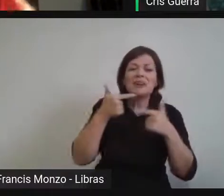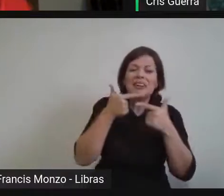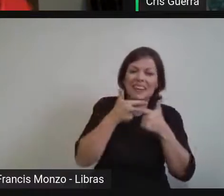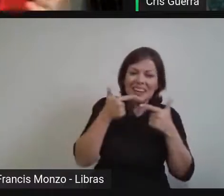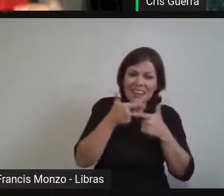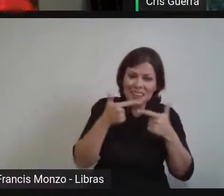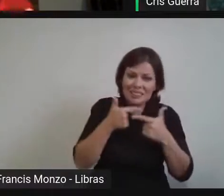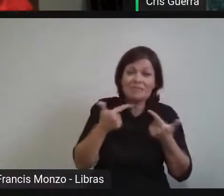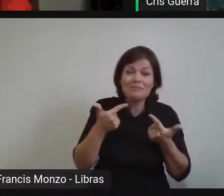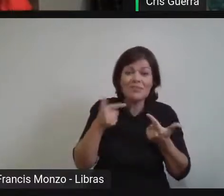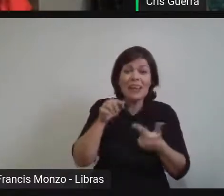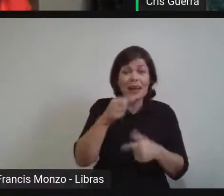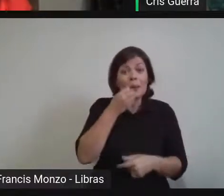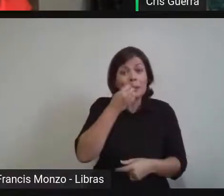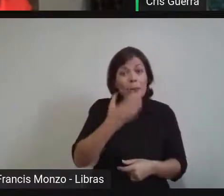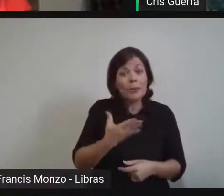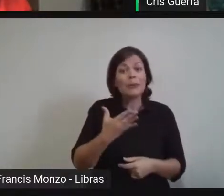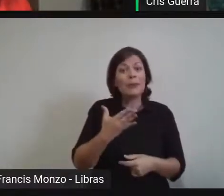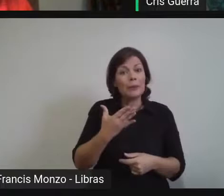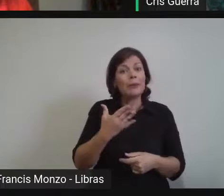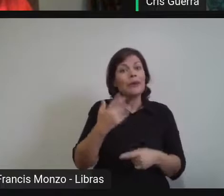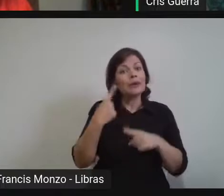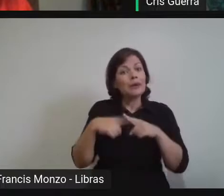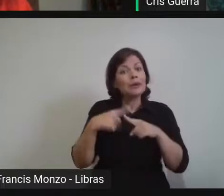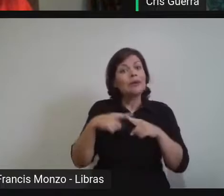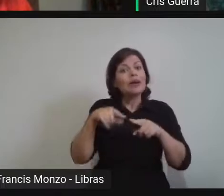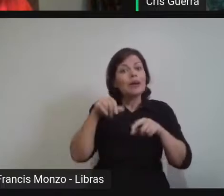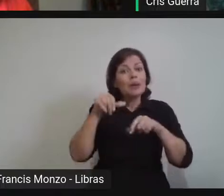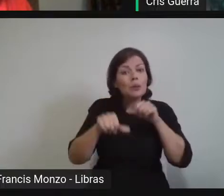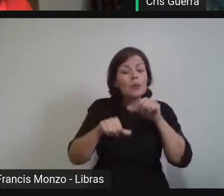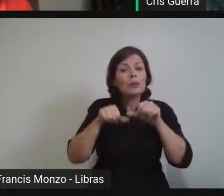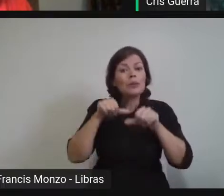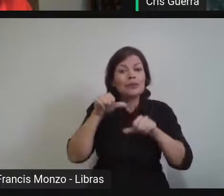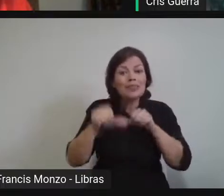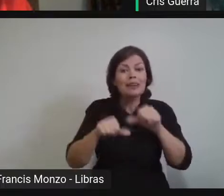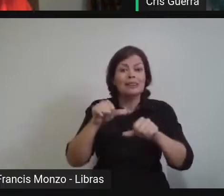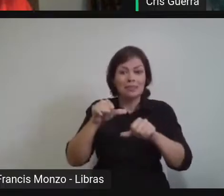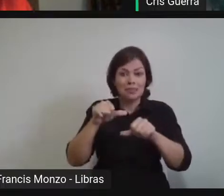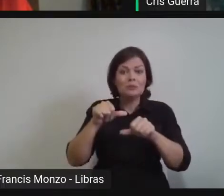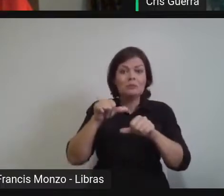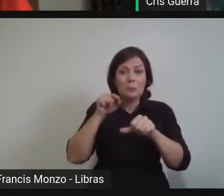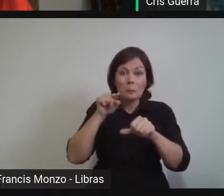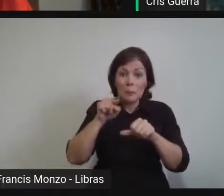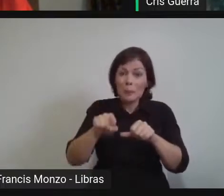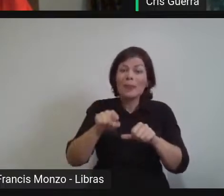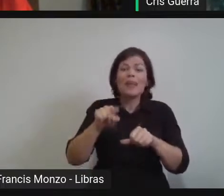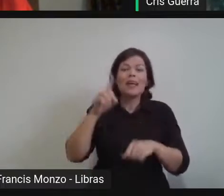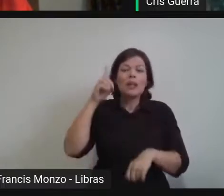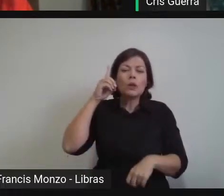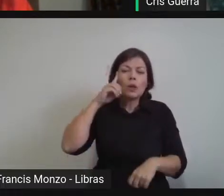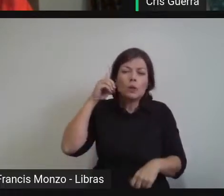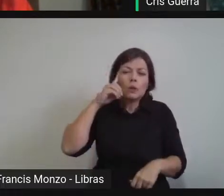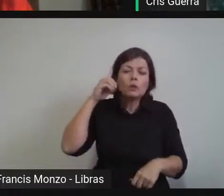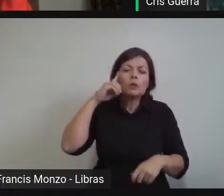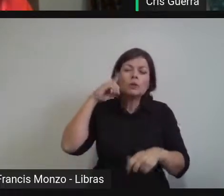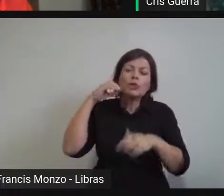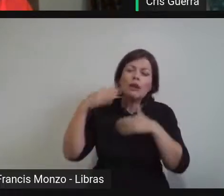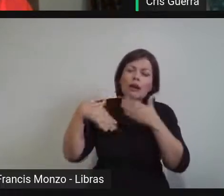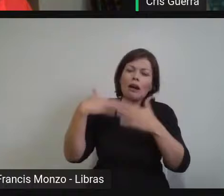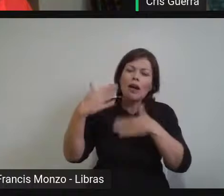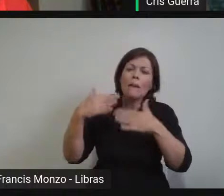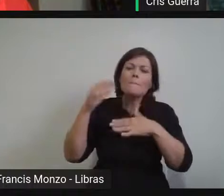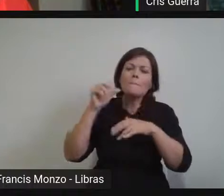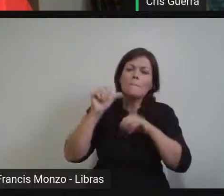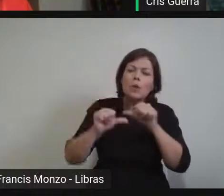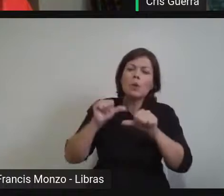para você desconstruir, e esse papel no dia a dia de desconstrução, ele não é fácil, né? Eu acho que ele depende de uma